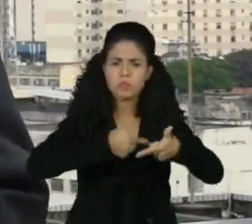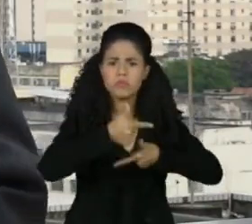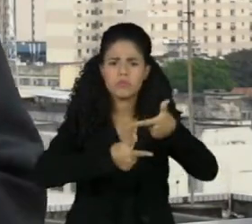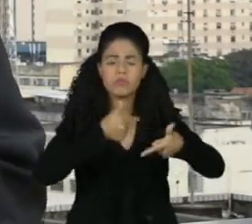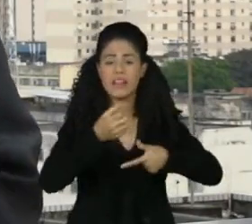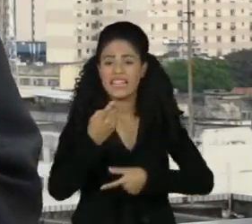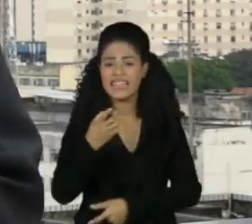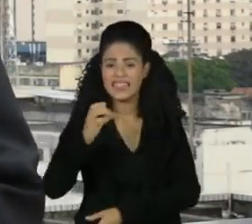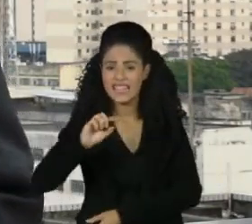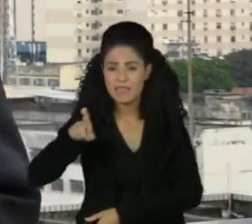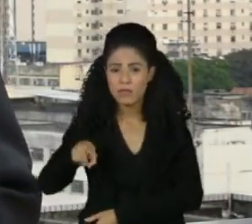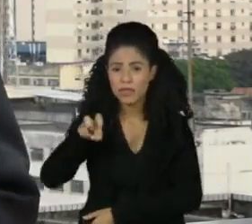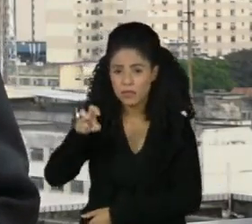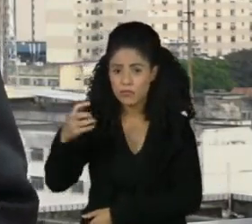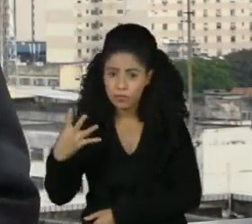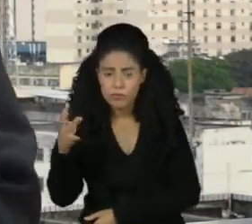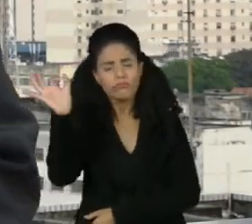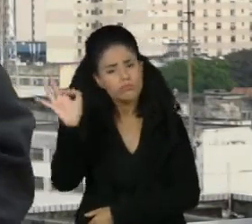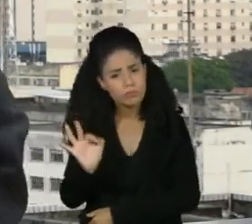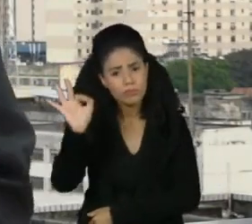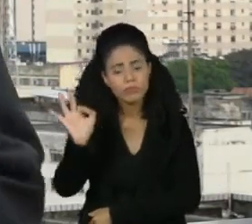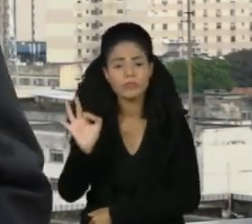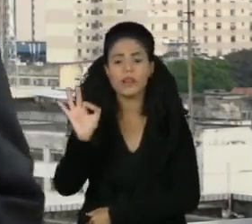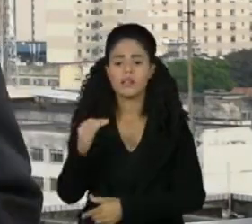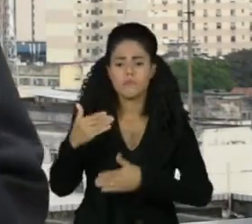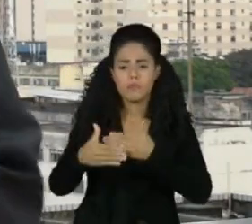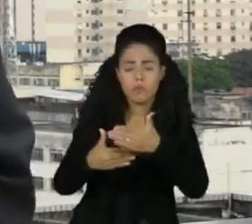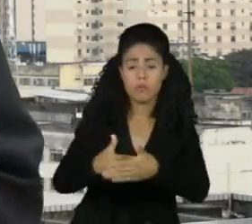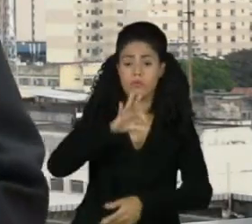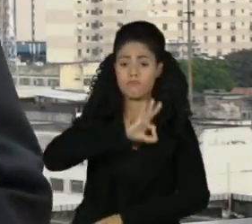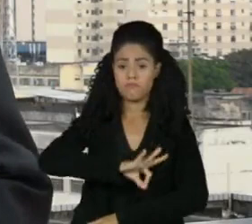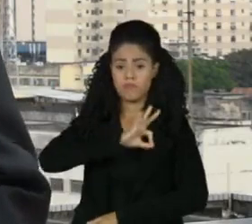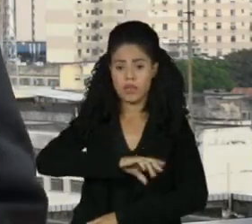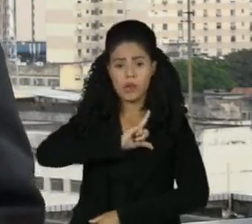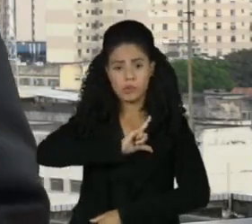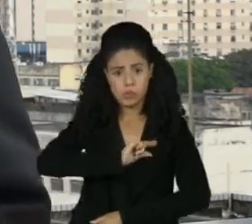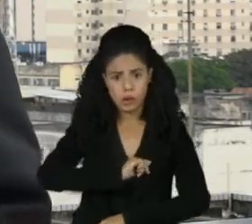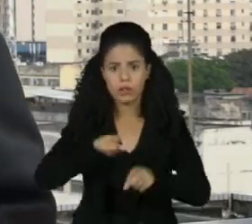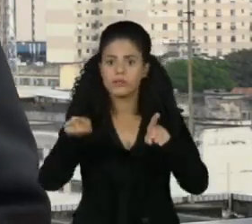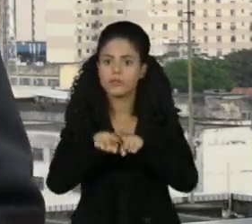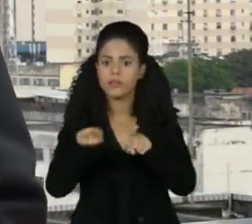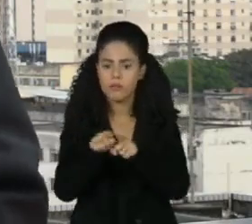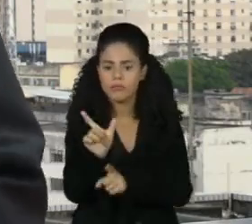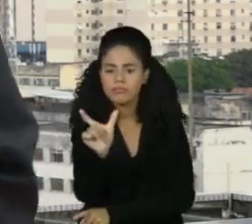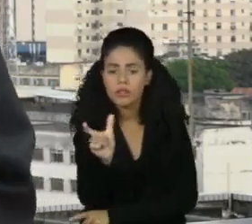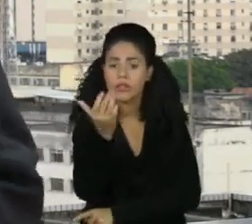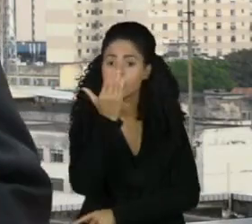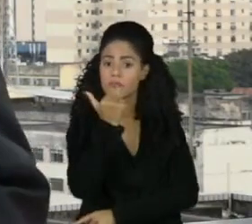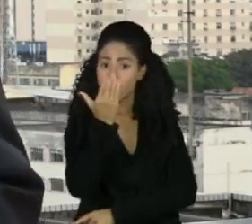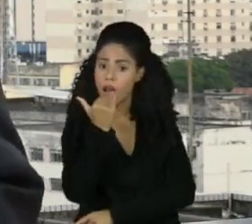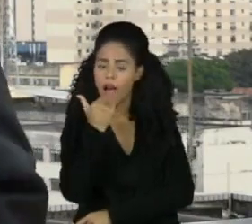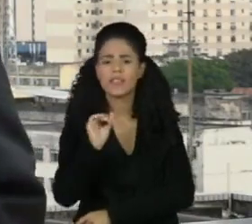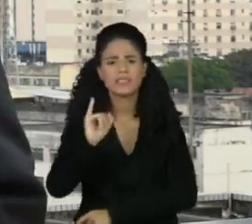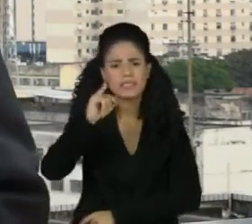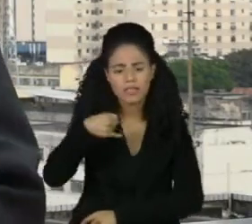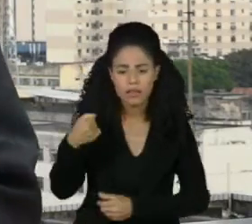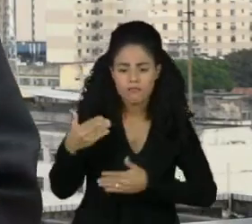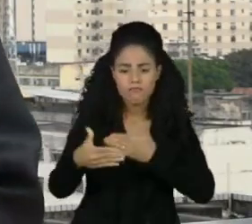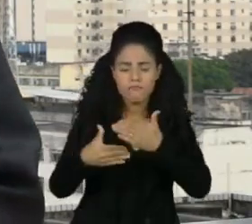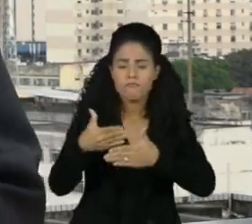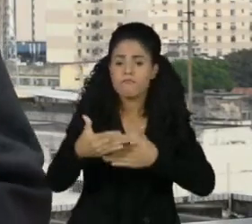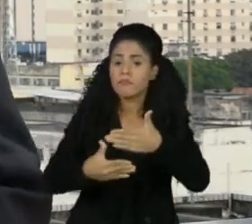de 10,54 por cento nos salários e do vale-alimentação ao longo dos Últimos